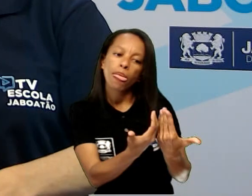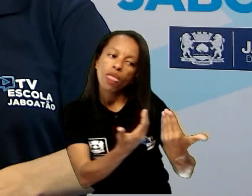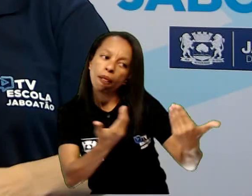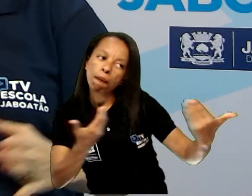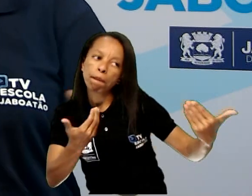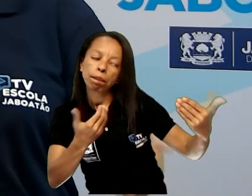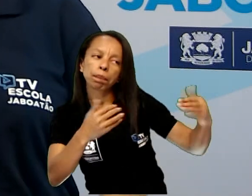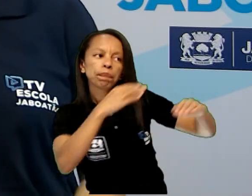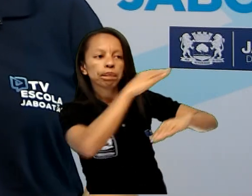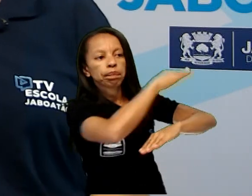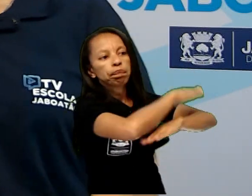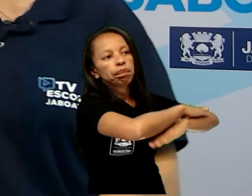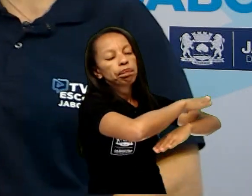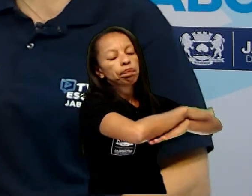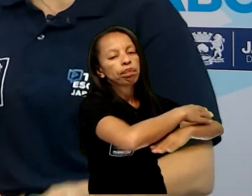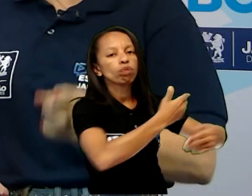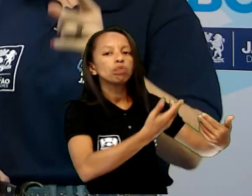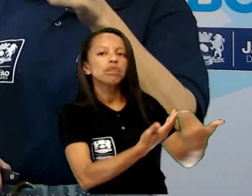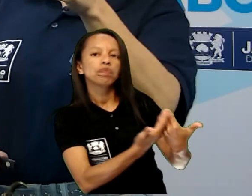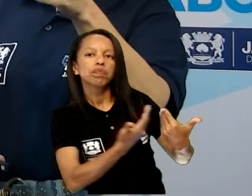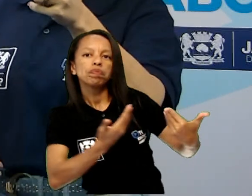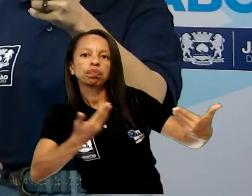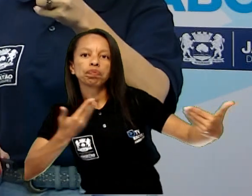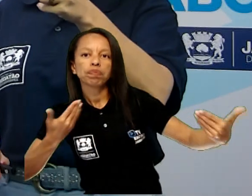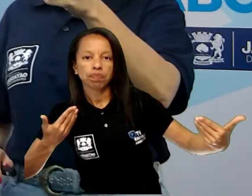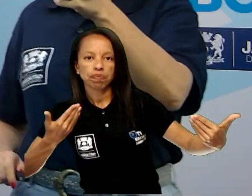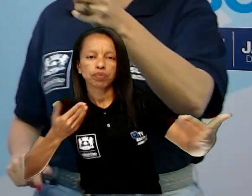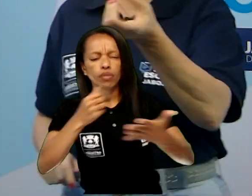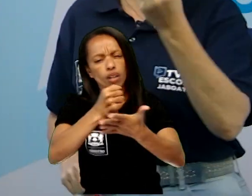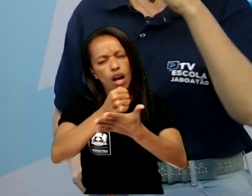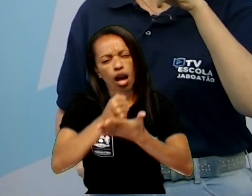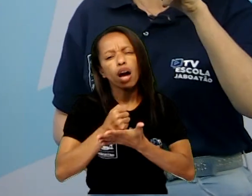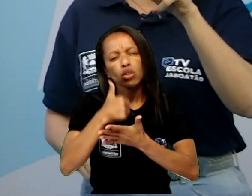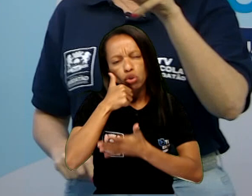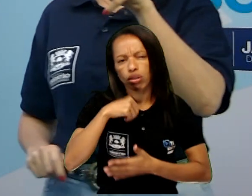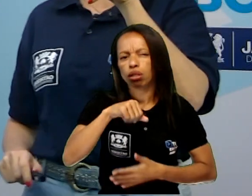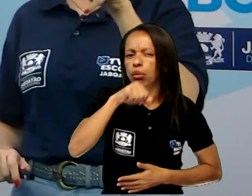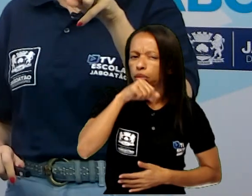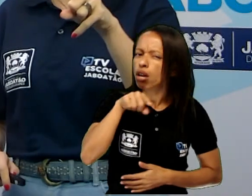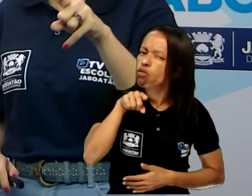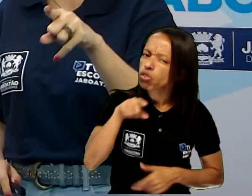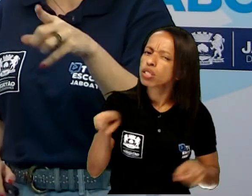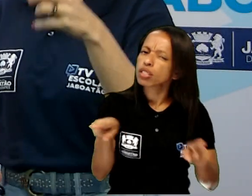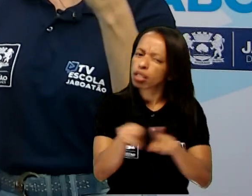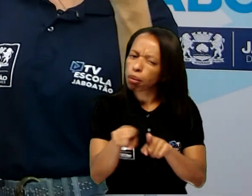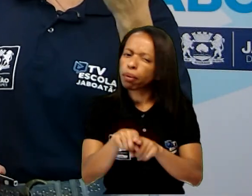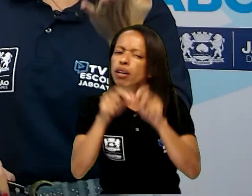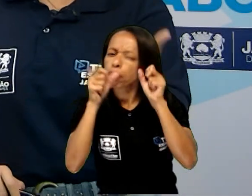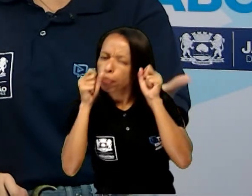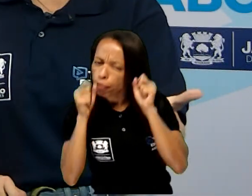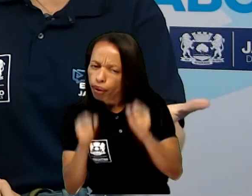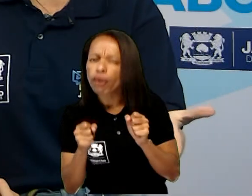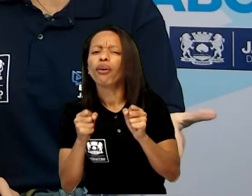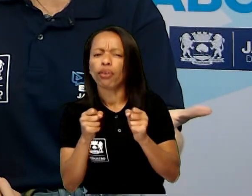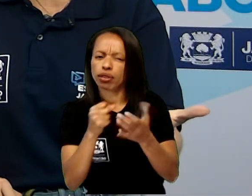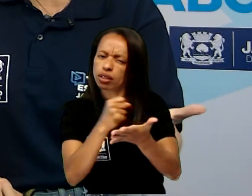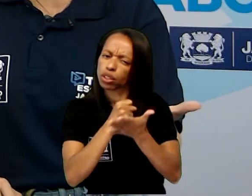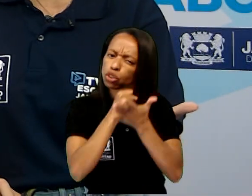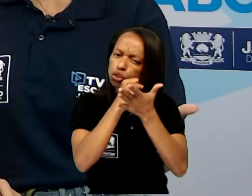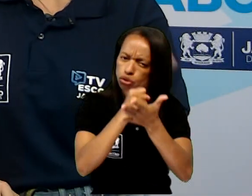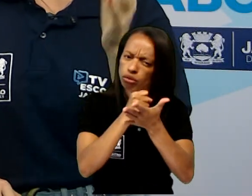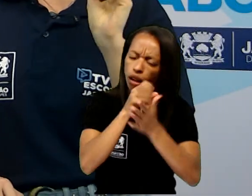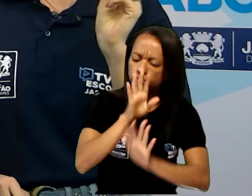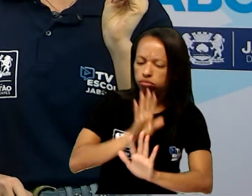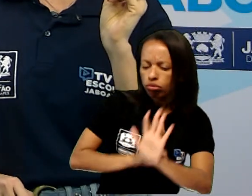da janela e não perto da janela. Ajuda a mamãe nisso, tá? Você também pode ajudar a mamãe e o papai em medidas de